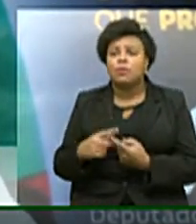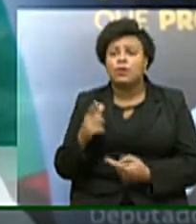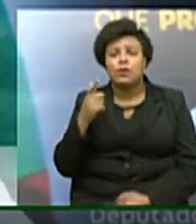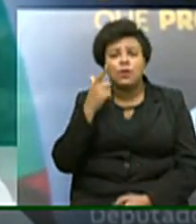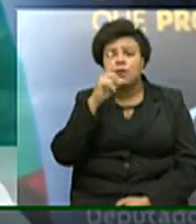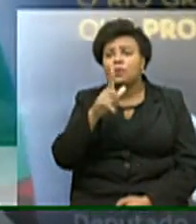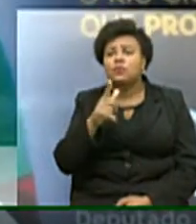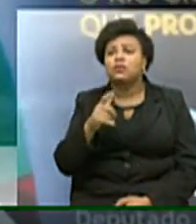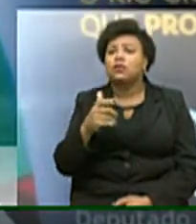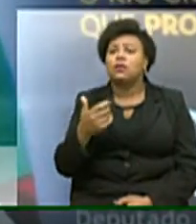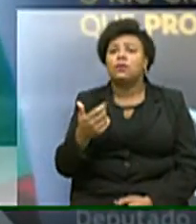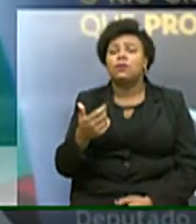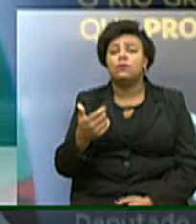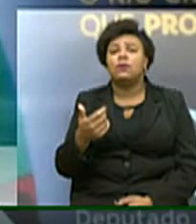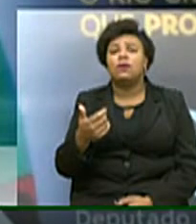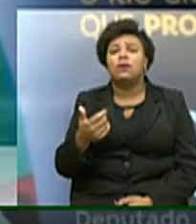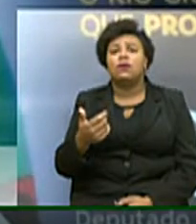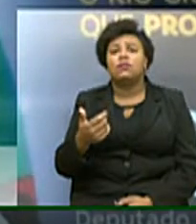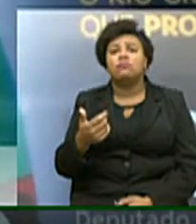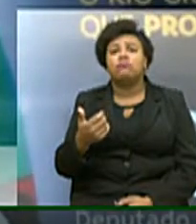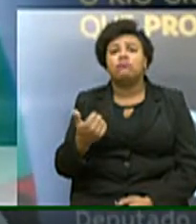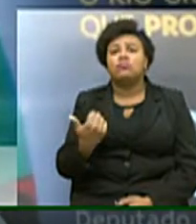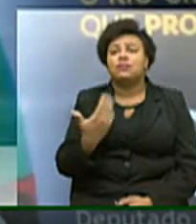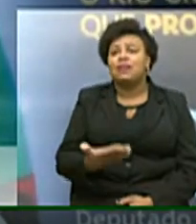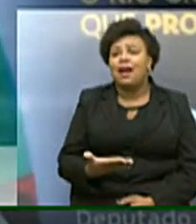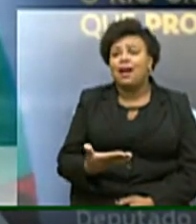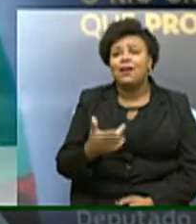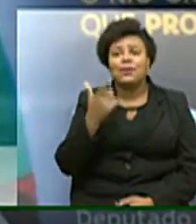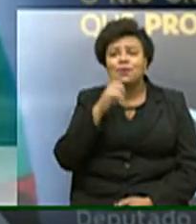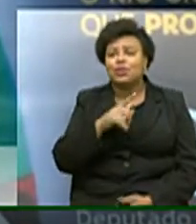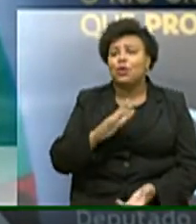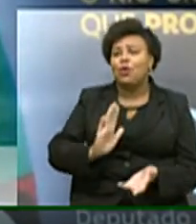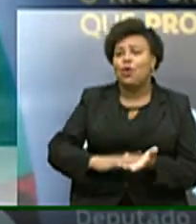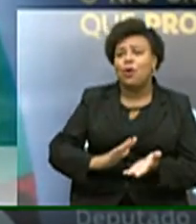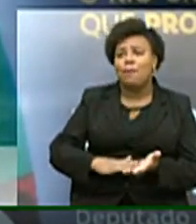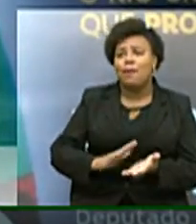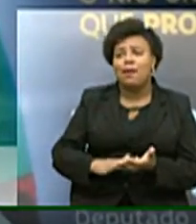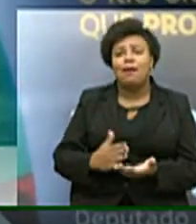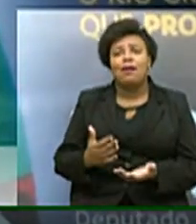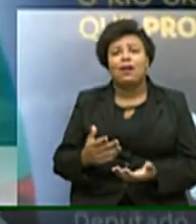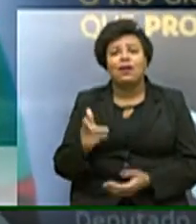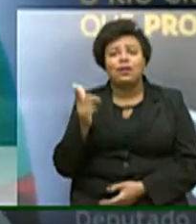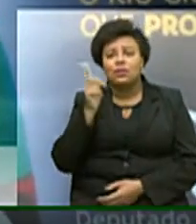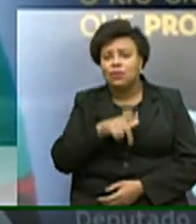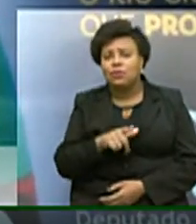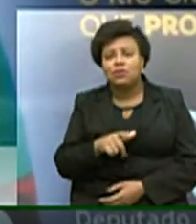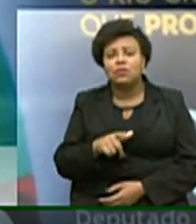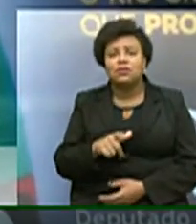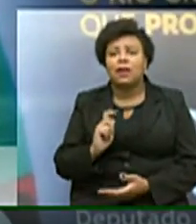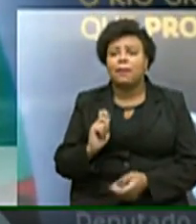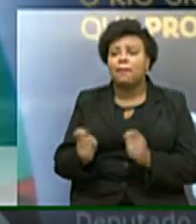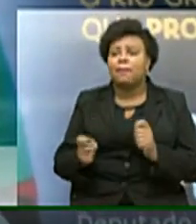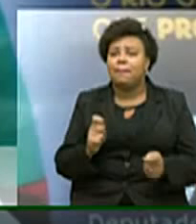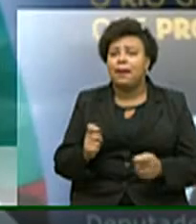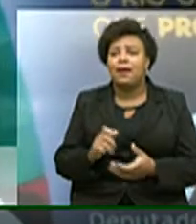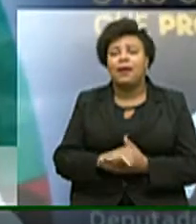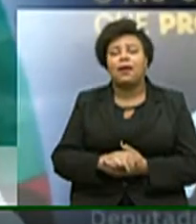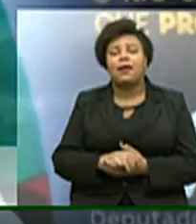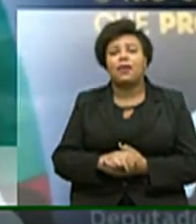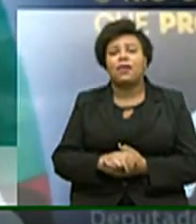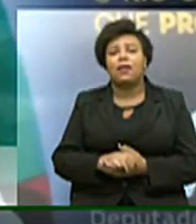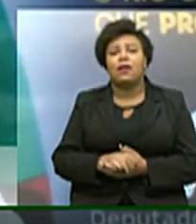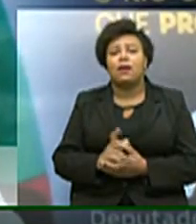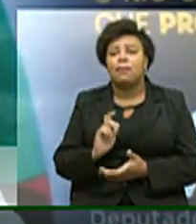consigo dar vazão, não consigo transferir e não consigo cobrar. O cara não consegue sequer pagar,